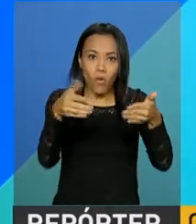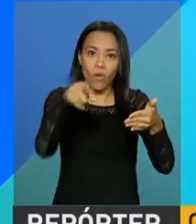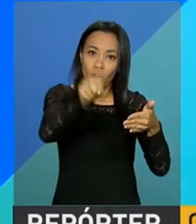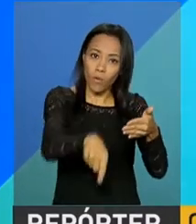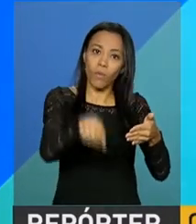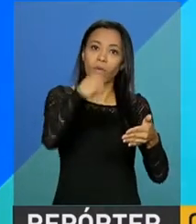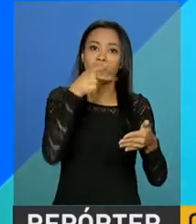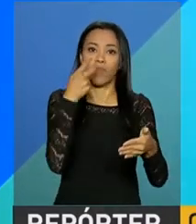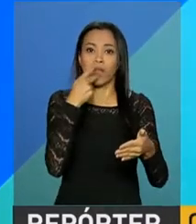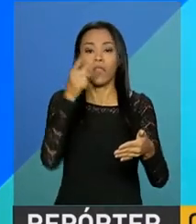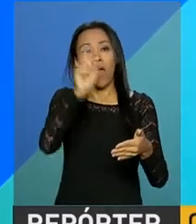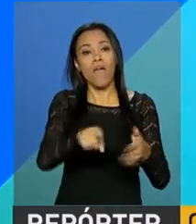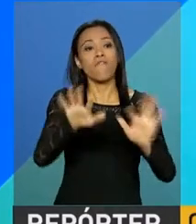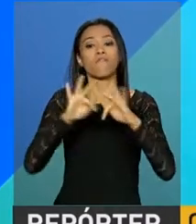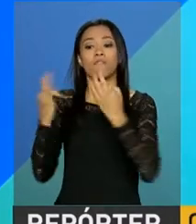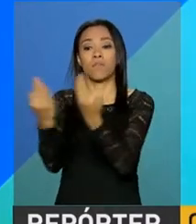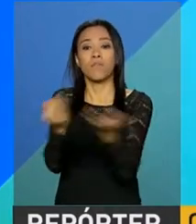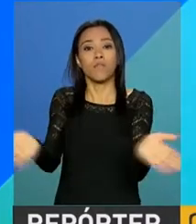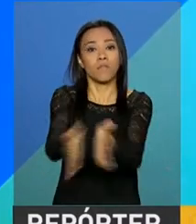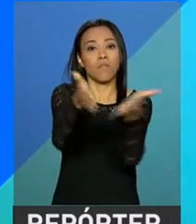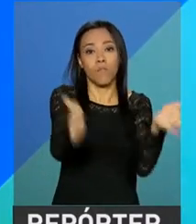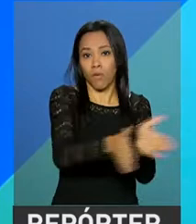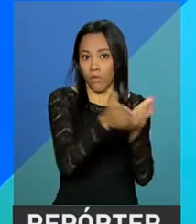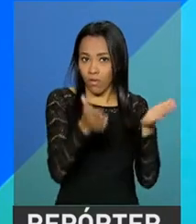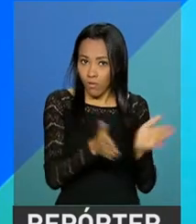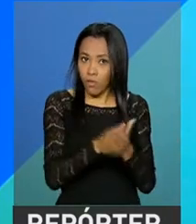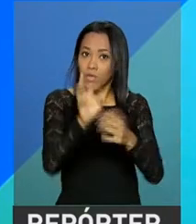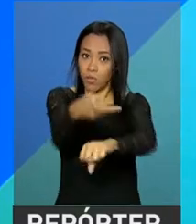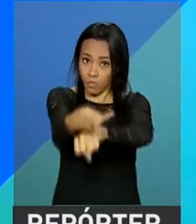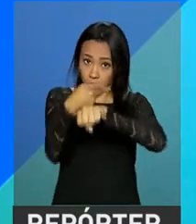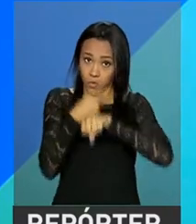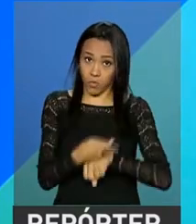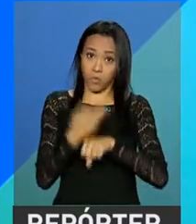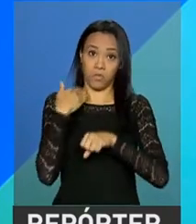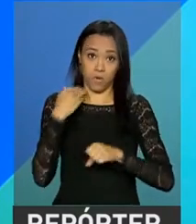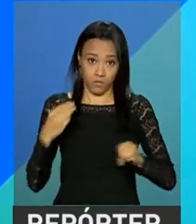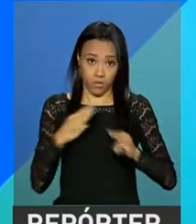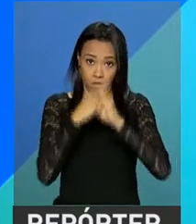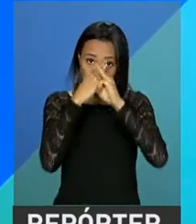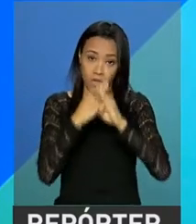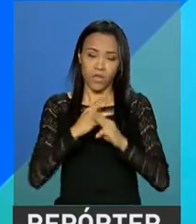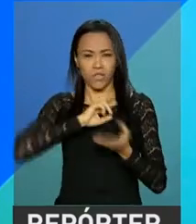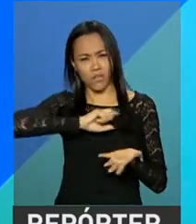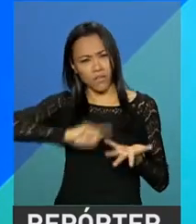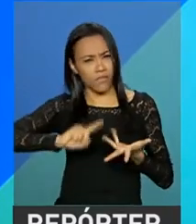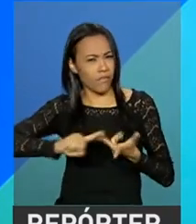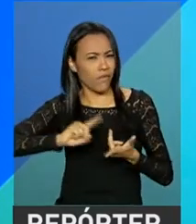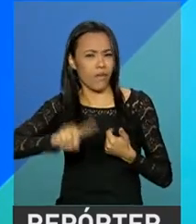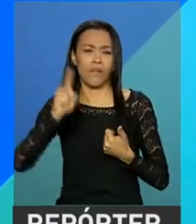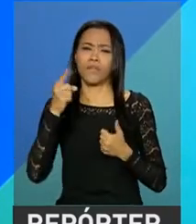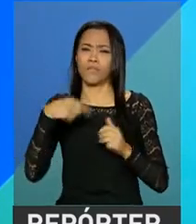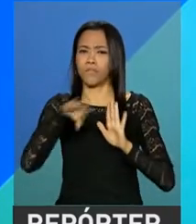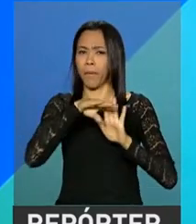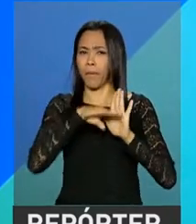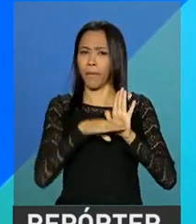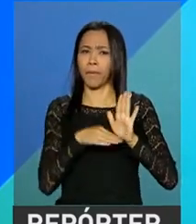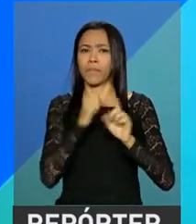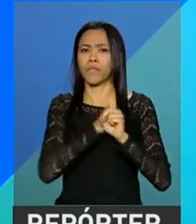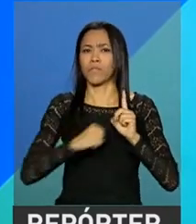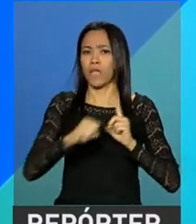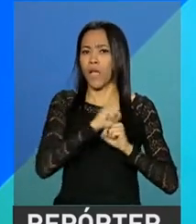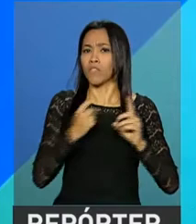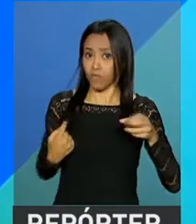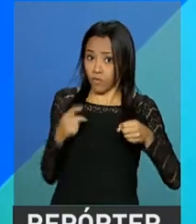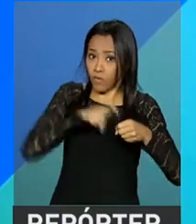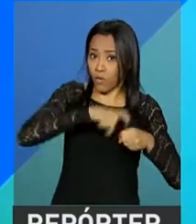as famílias de baixa renda que são atendidas pela caixa é nos diversos programas sociais principalmente